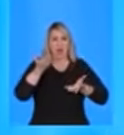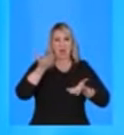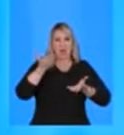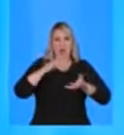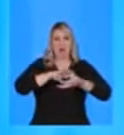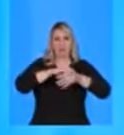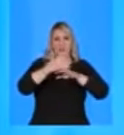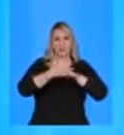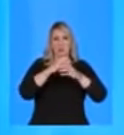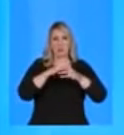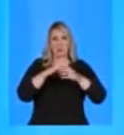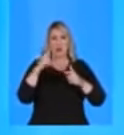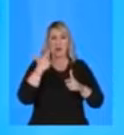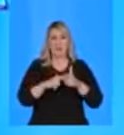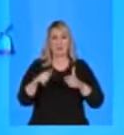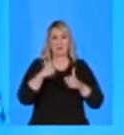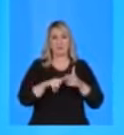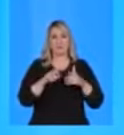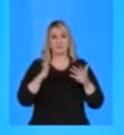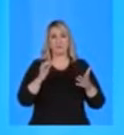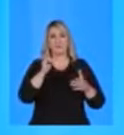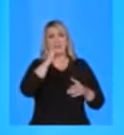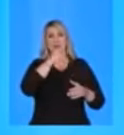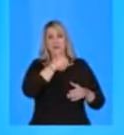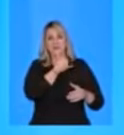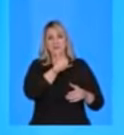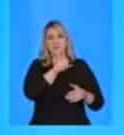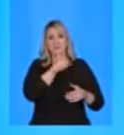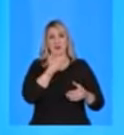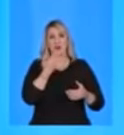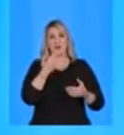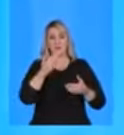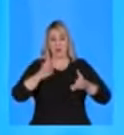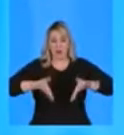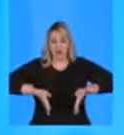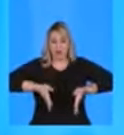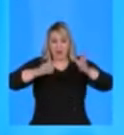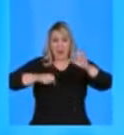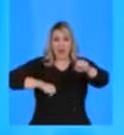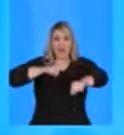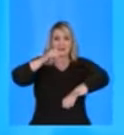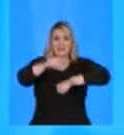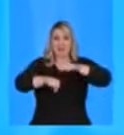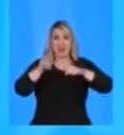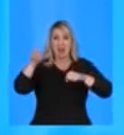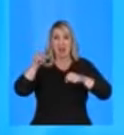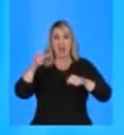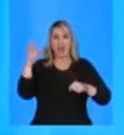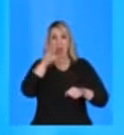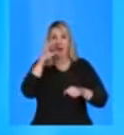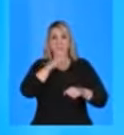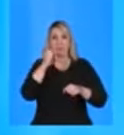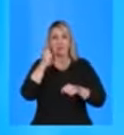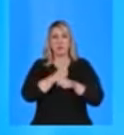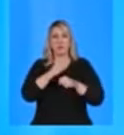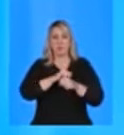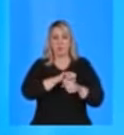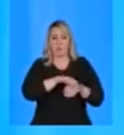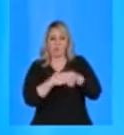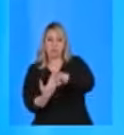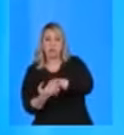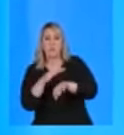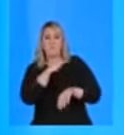nas estruturas infelizmente é como foi a ciclovia ali sim era uma obra emergencial porque caiu morreu gente